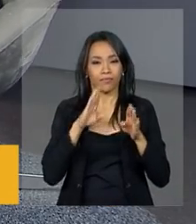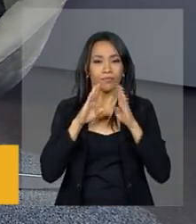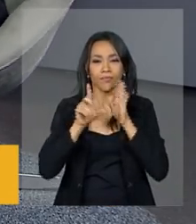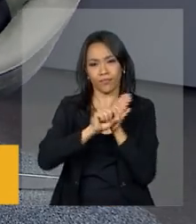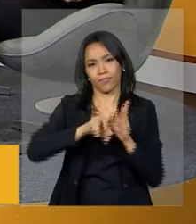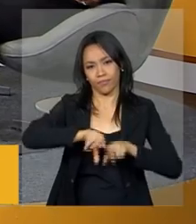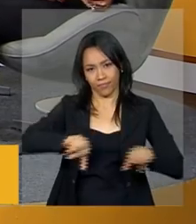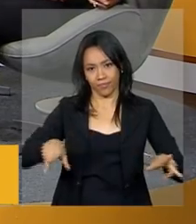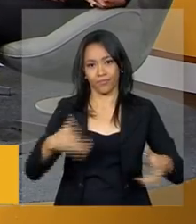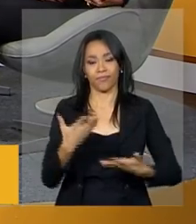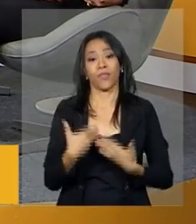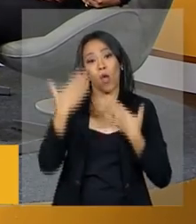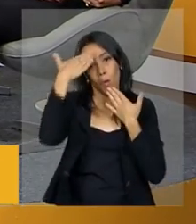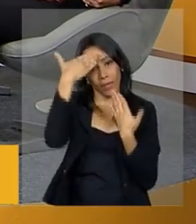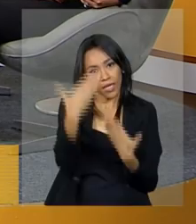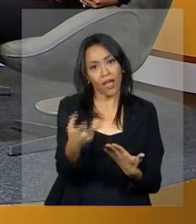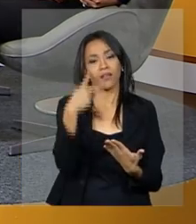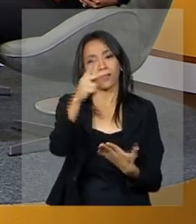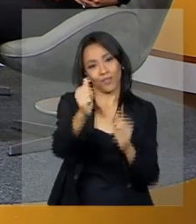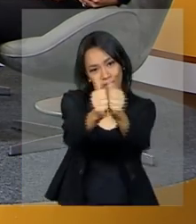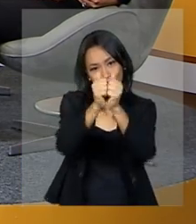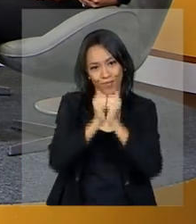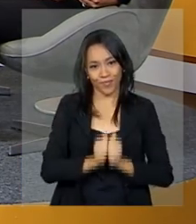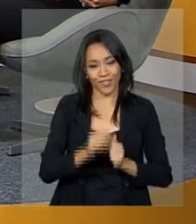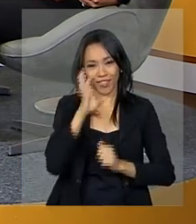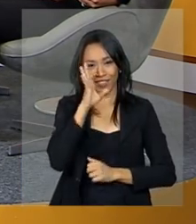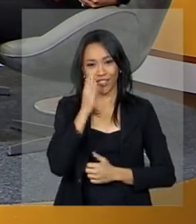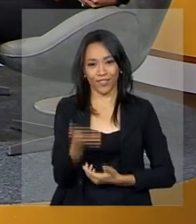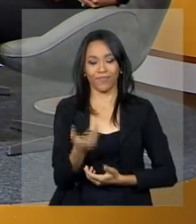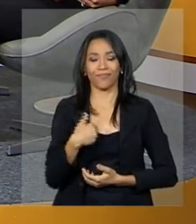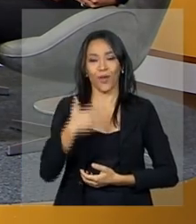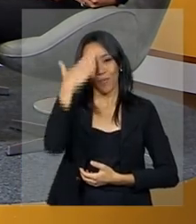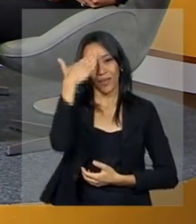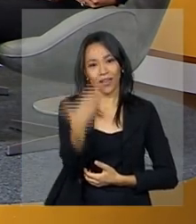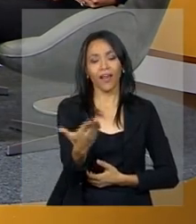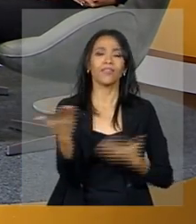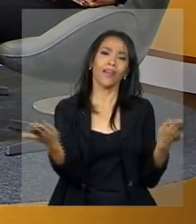youtube.com/tvnbr. Obrigada pela sua companhia. Obrigado e